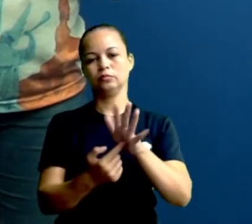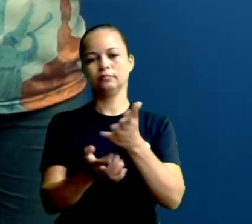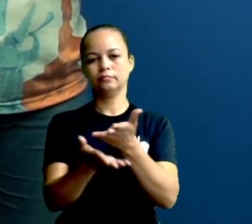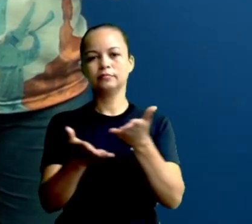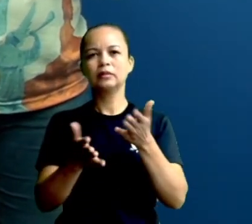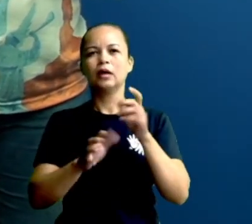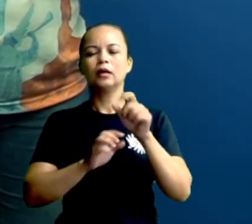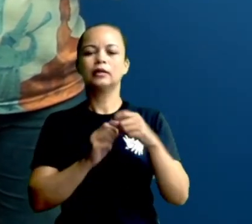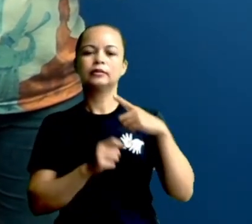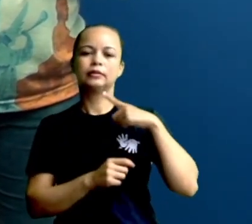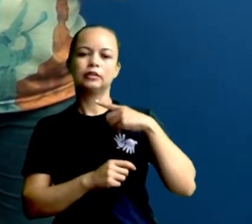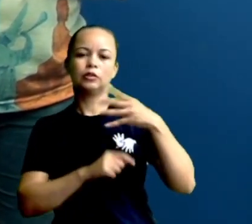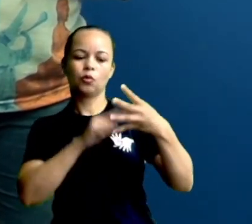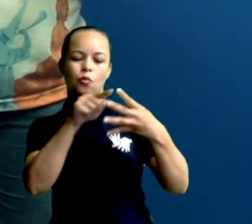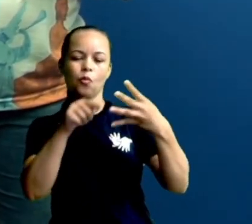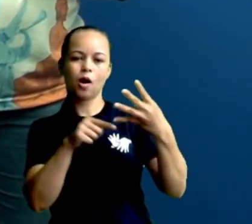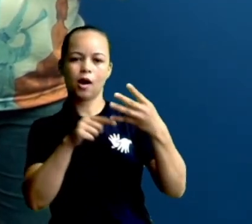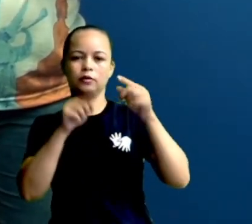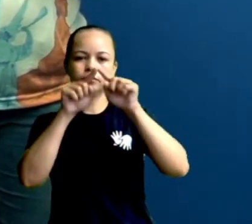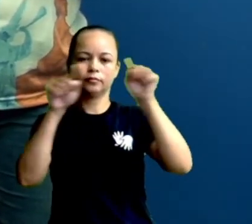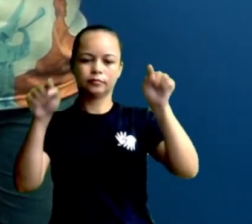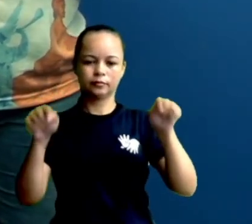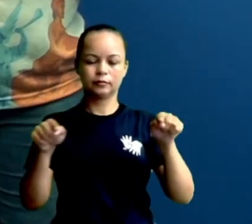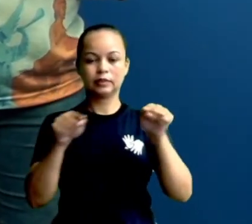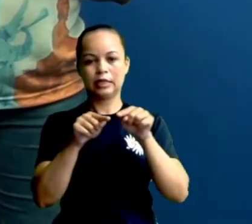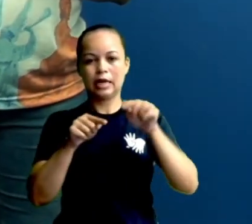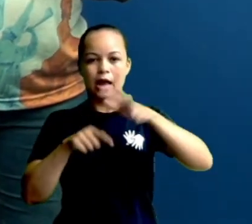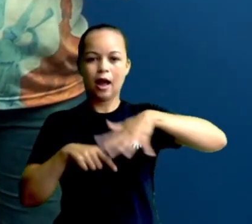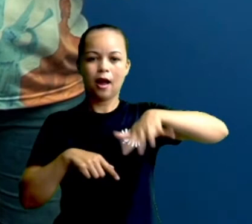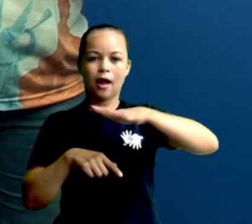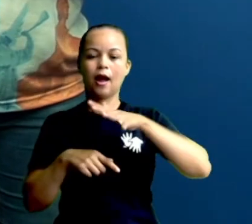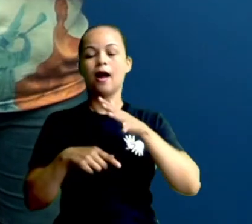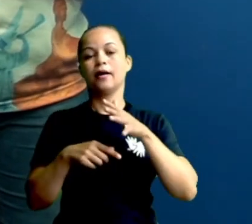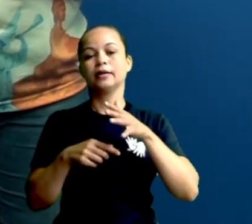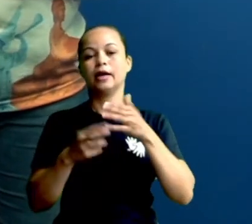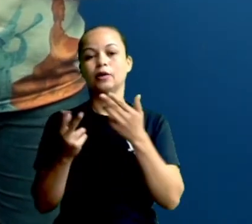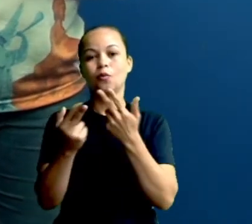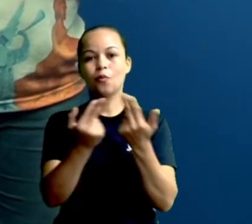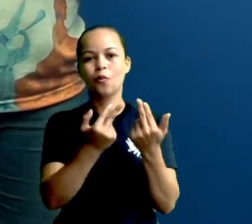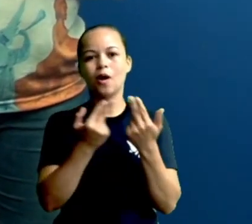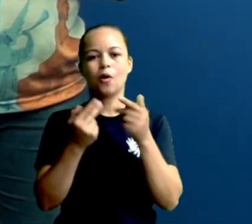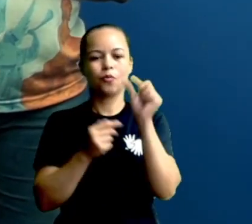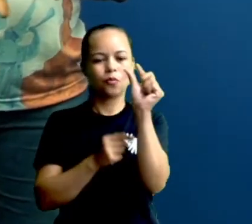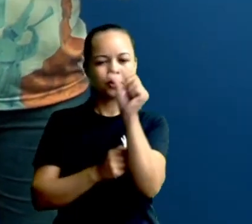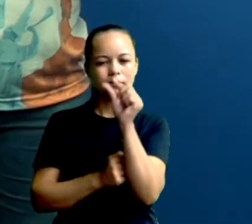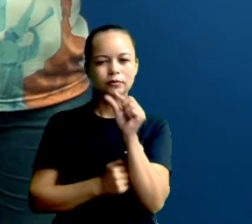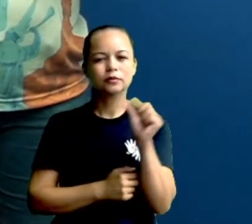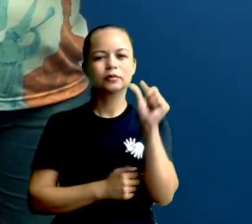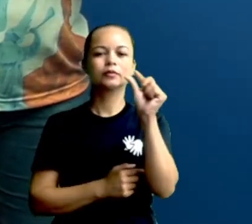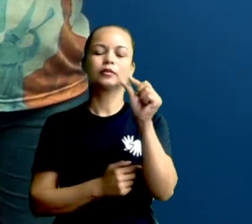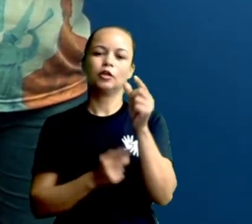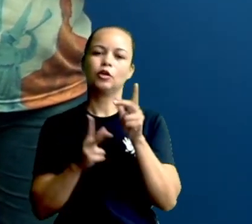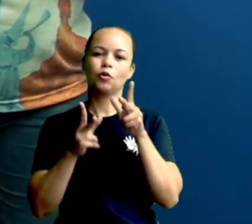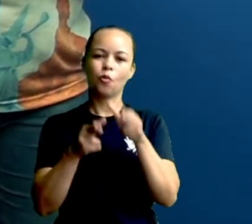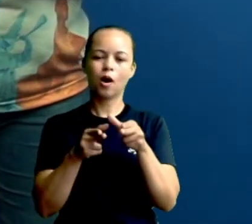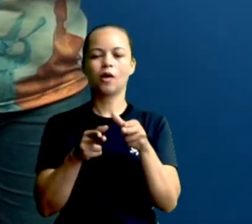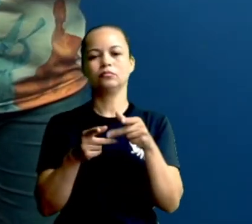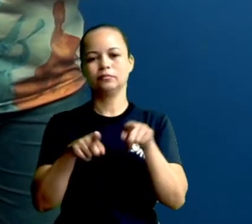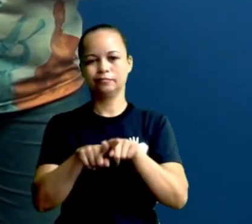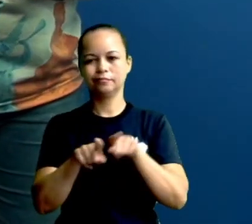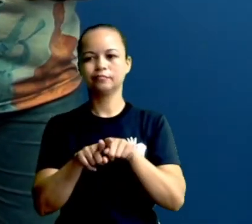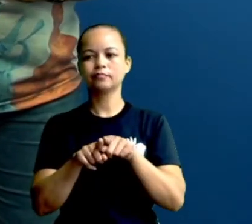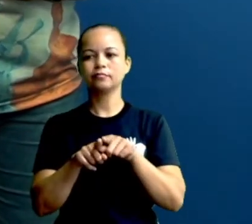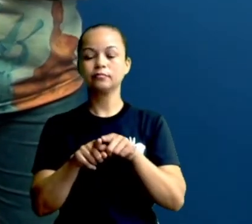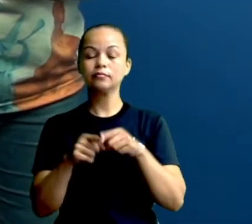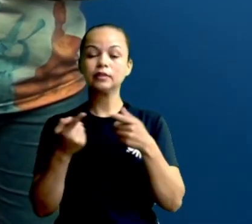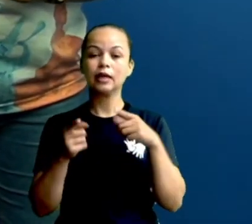tinham 4 retângulos em que tem a mesma área, a mesma quantidade de quadradinhos, tem a